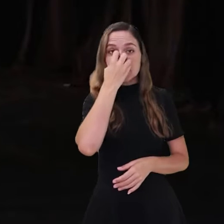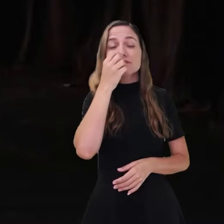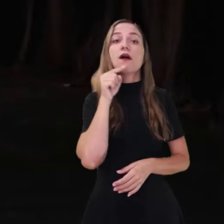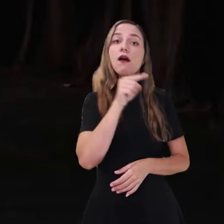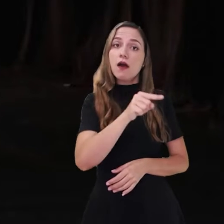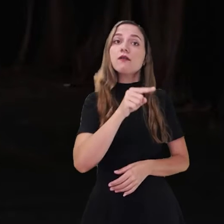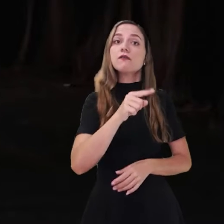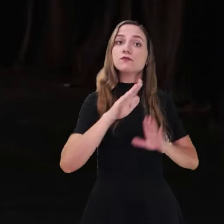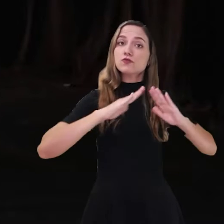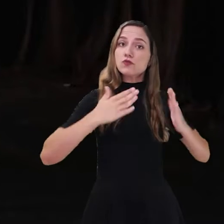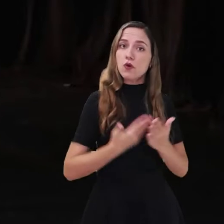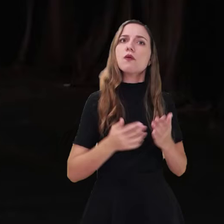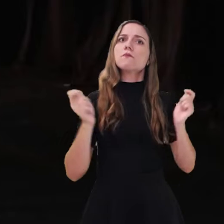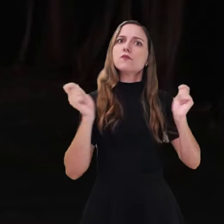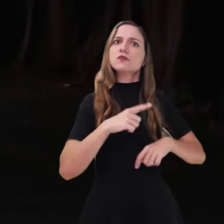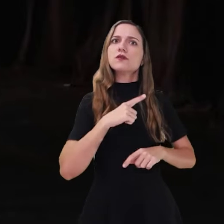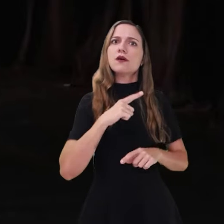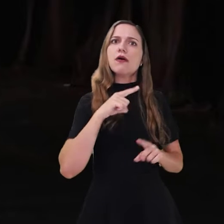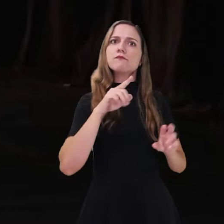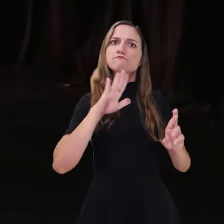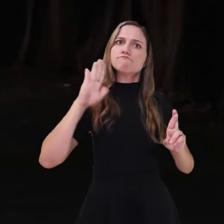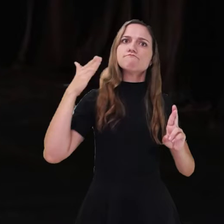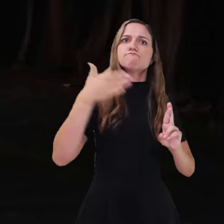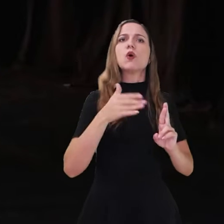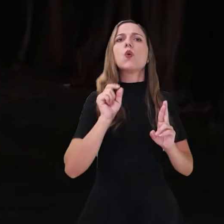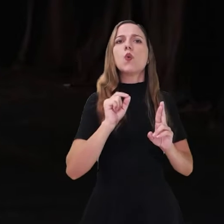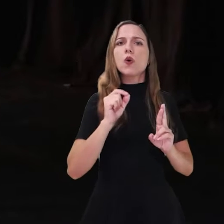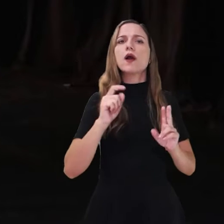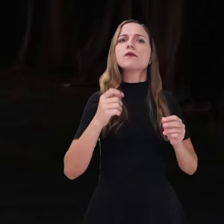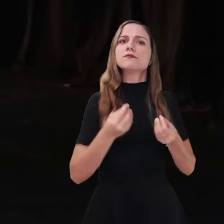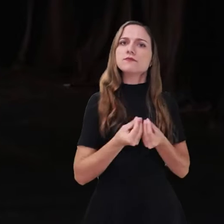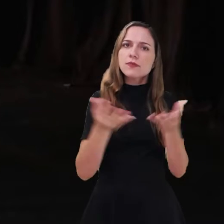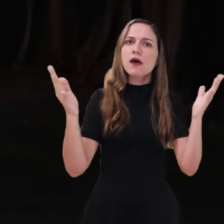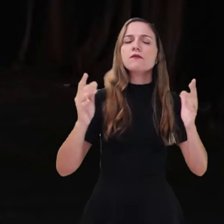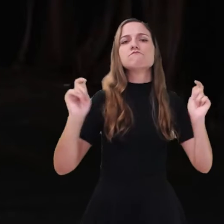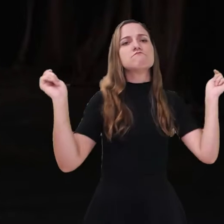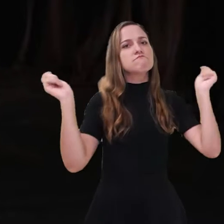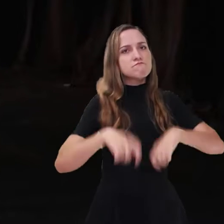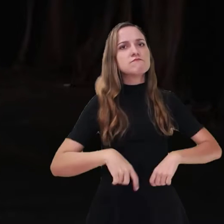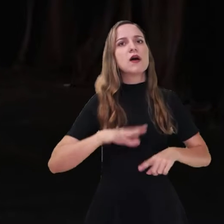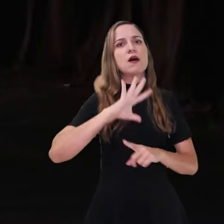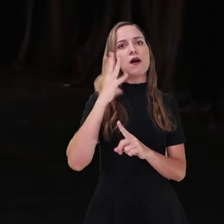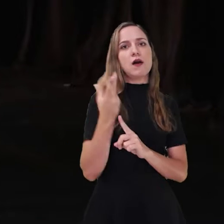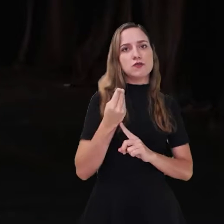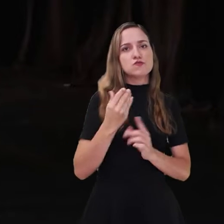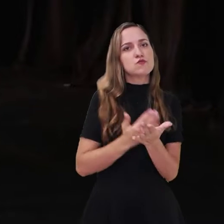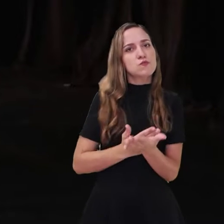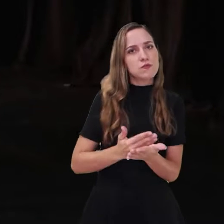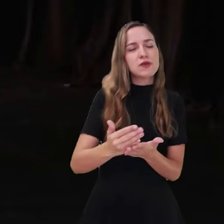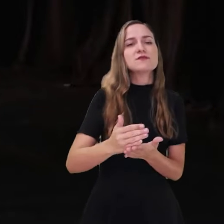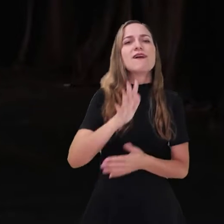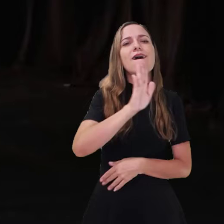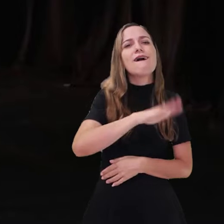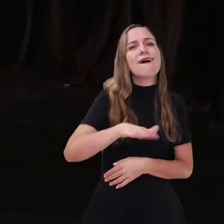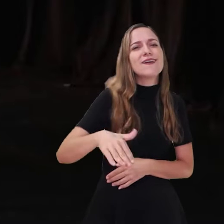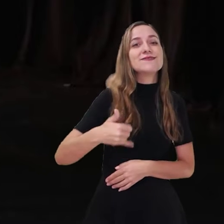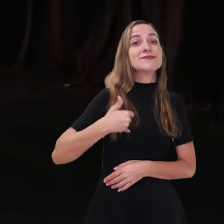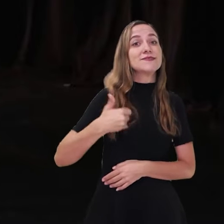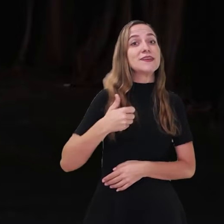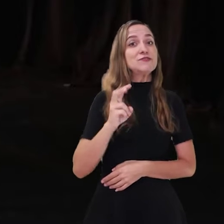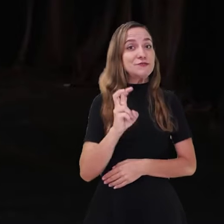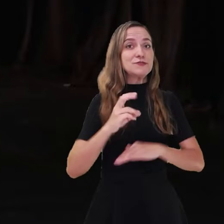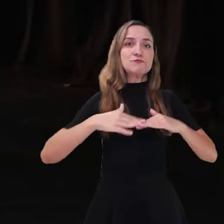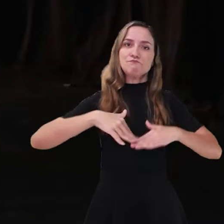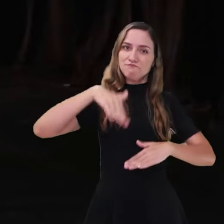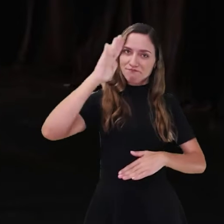instituição passou a ter como alvo a oferta de capacitação artística desde a iniciação, com crianças a partir de 5